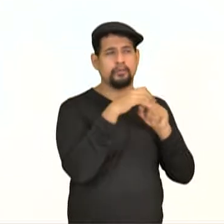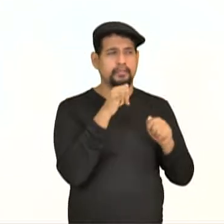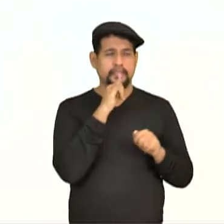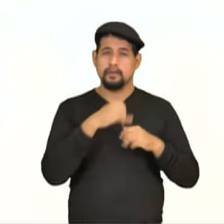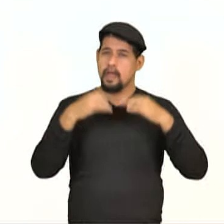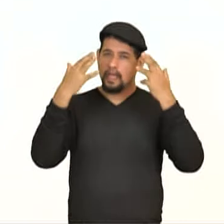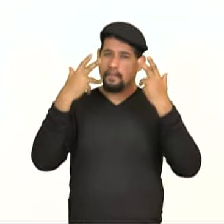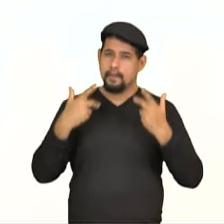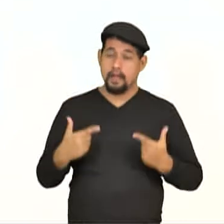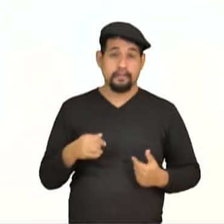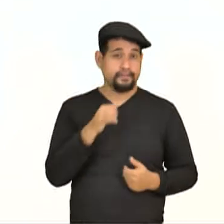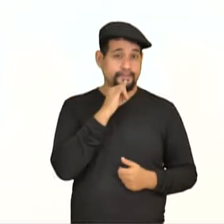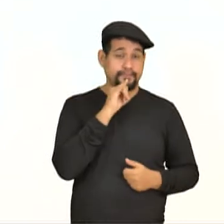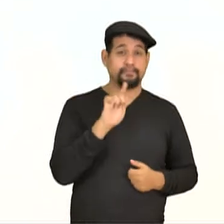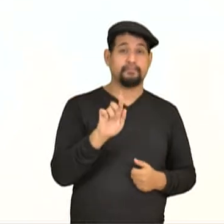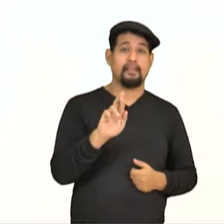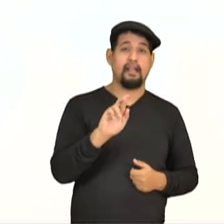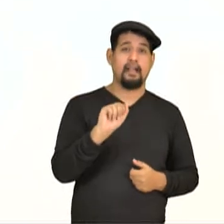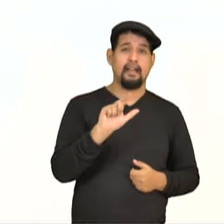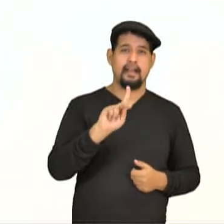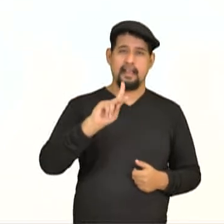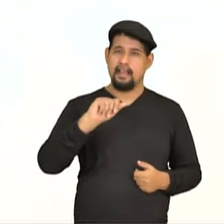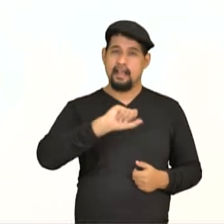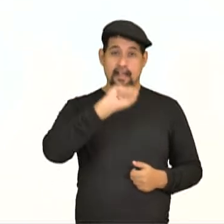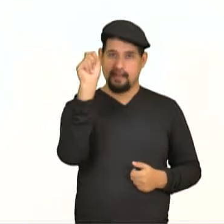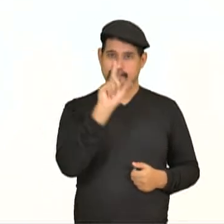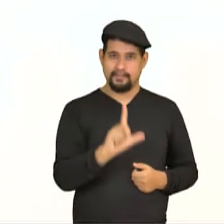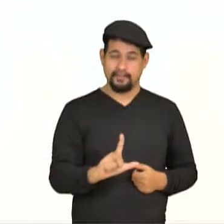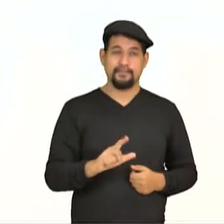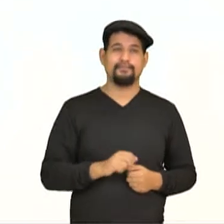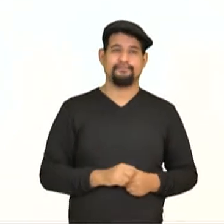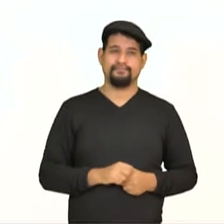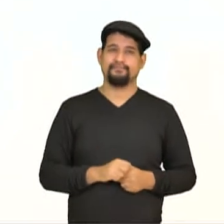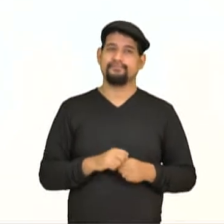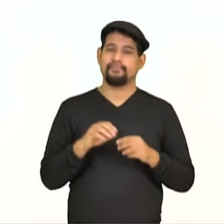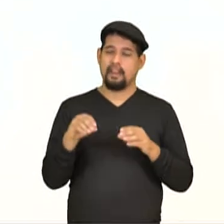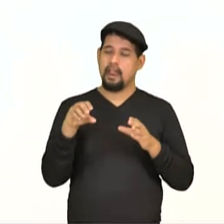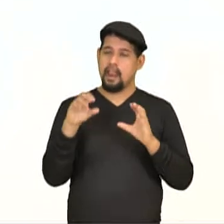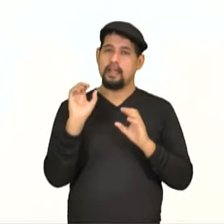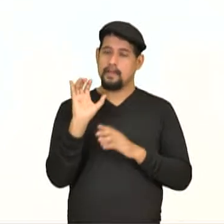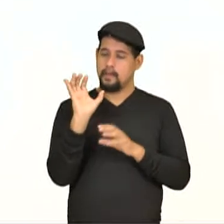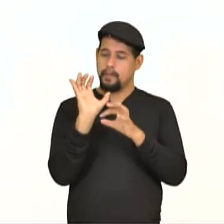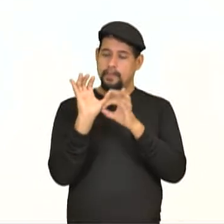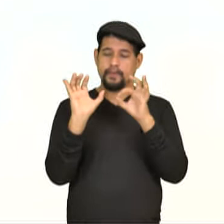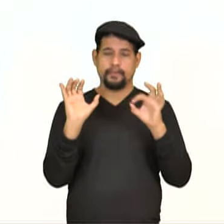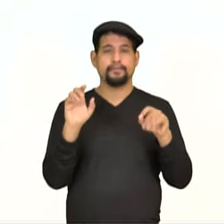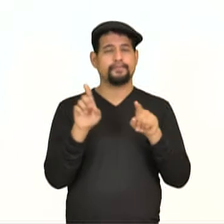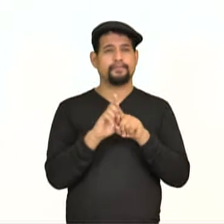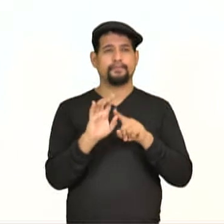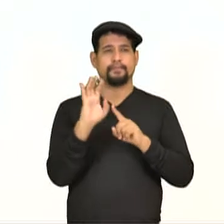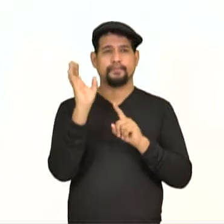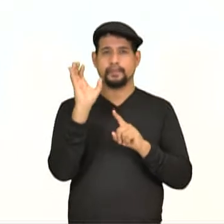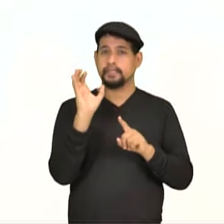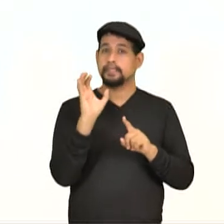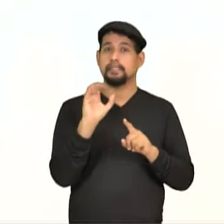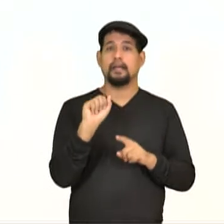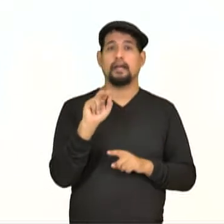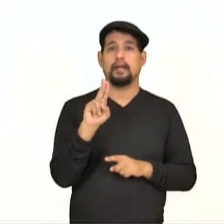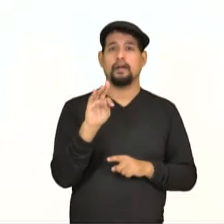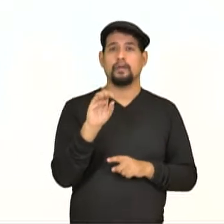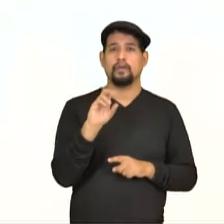dos animais, como por exemplo a gralha azul, que nós chamamos de zoocoria, pela própria planta,